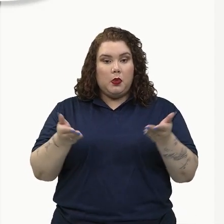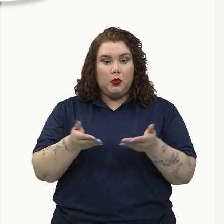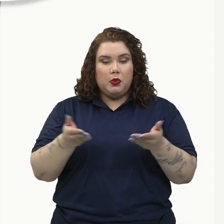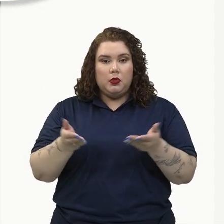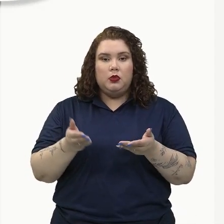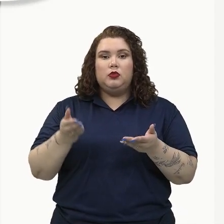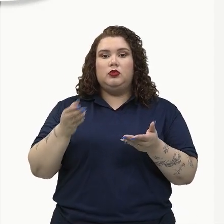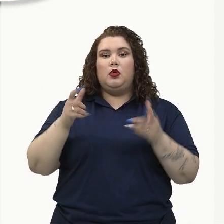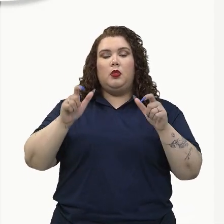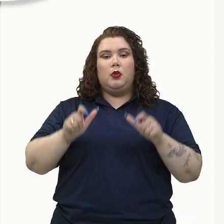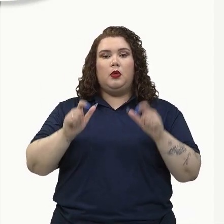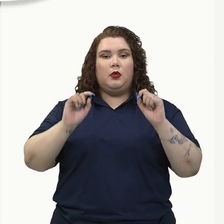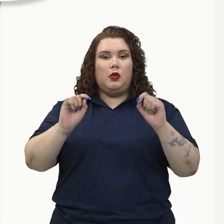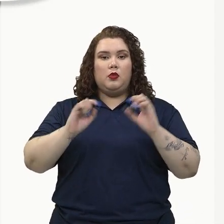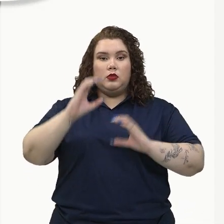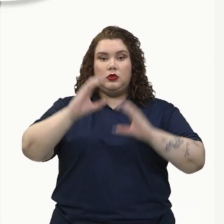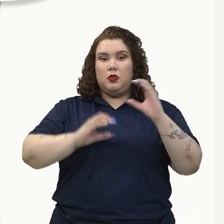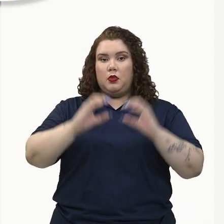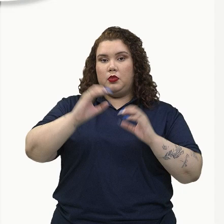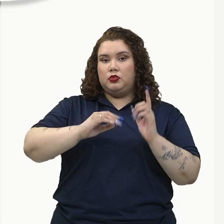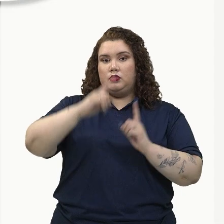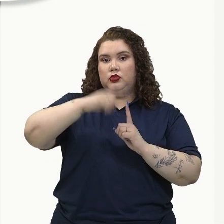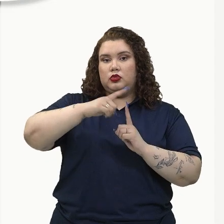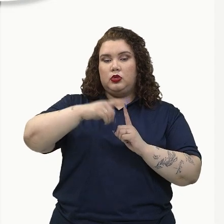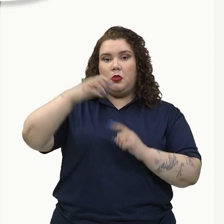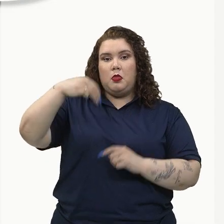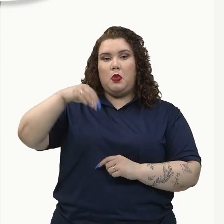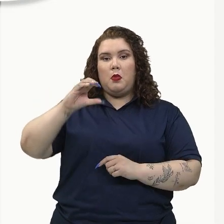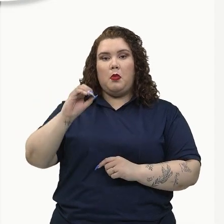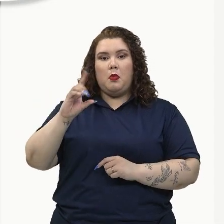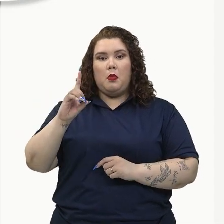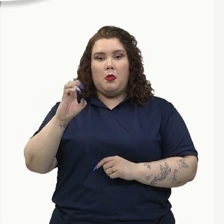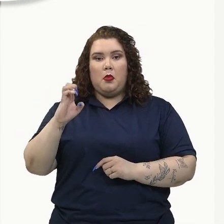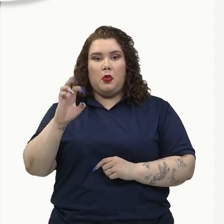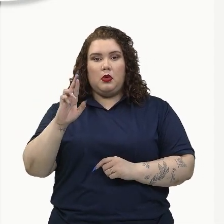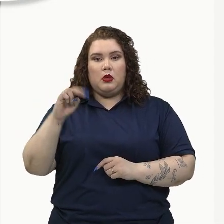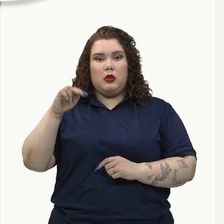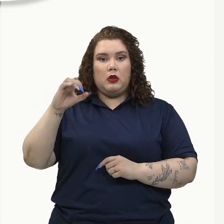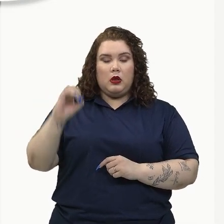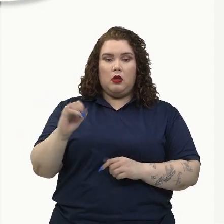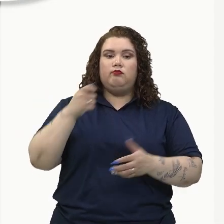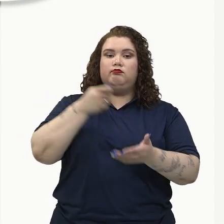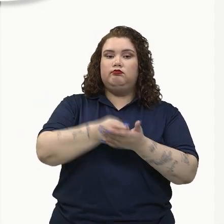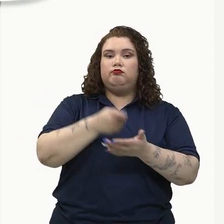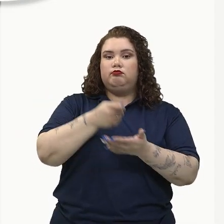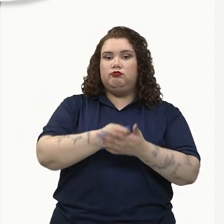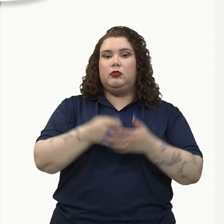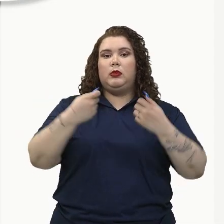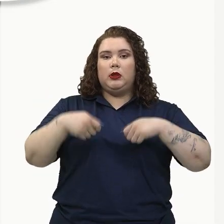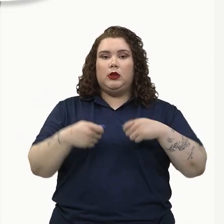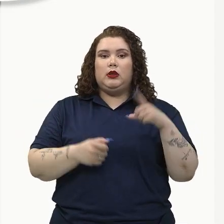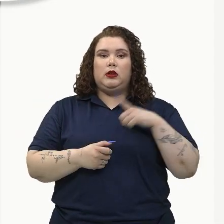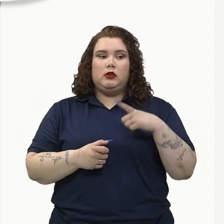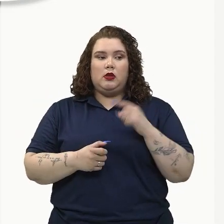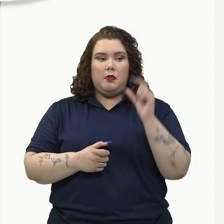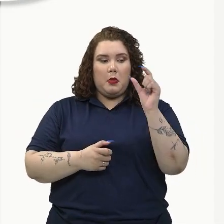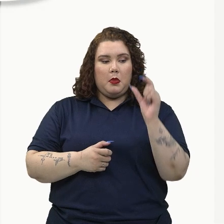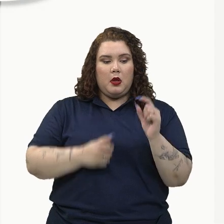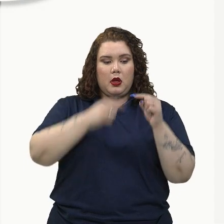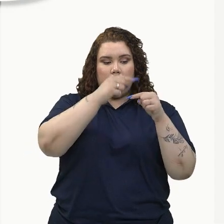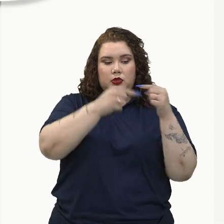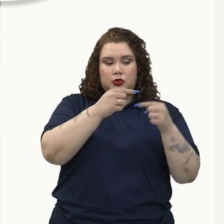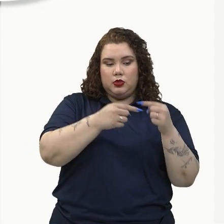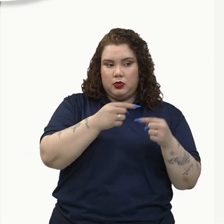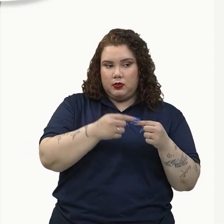nos circuitos modernos, é obrigatória a presença de resistores. Se você pegar